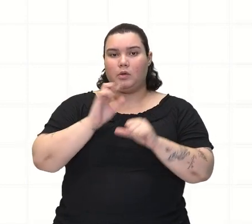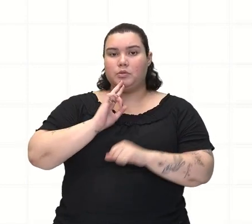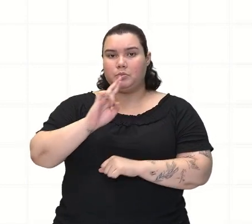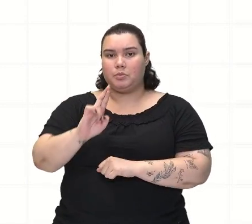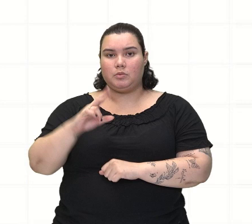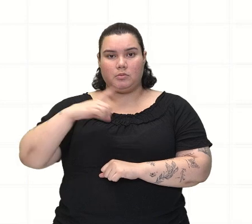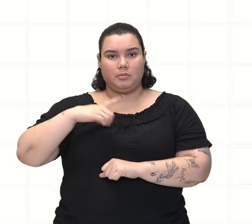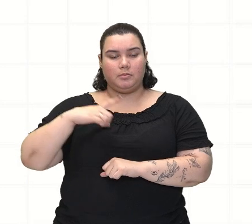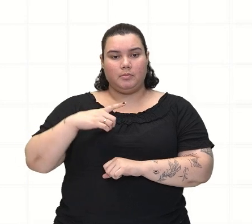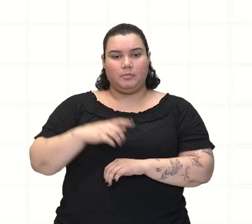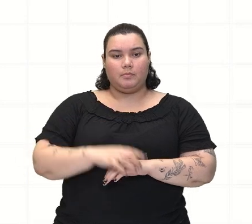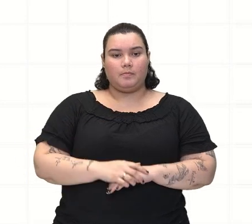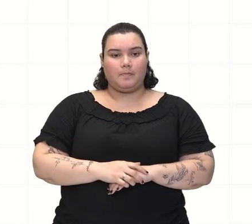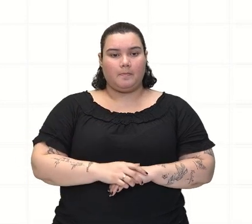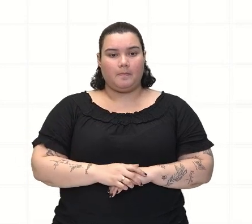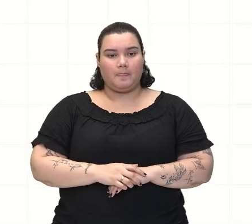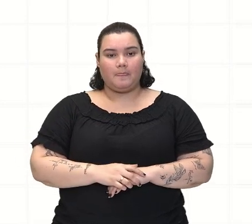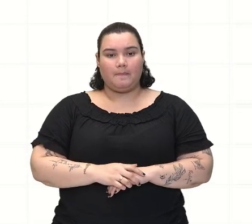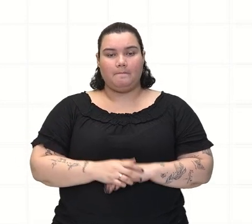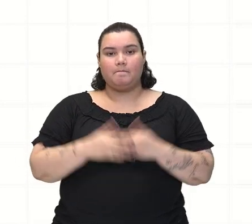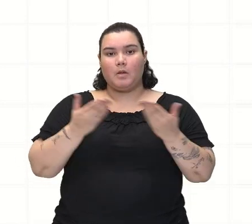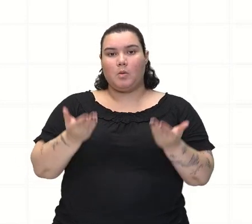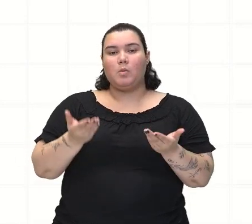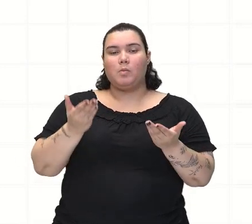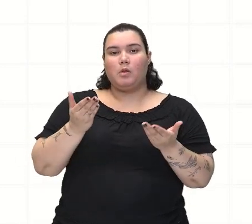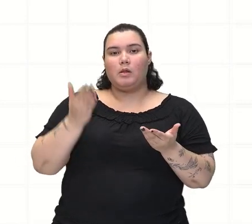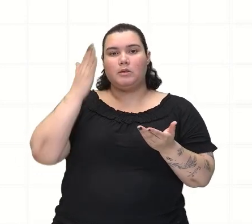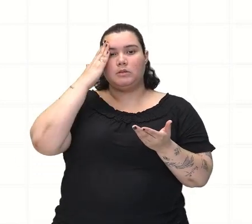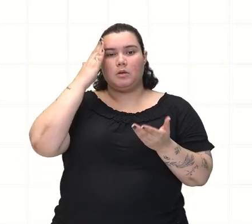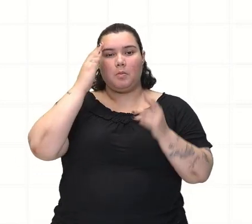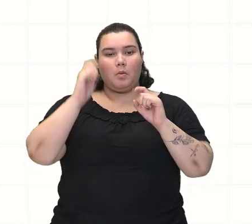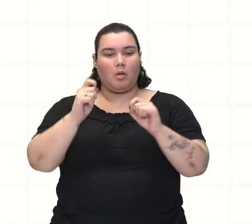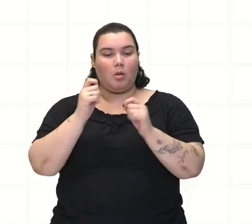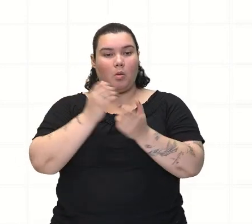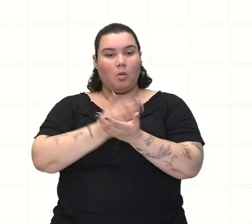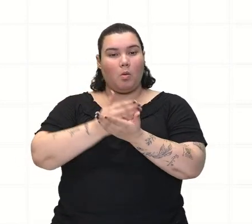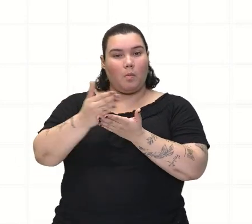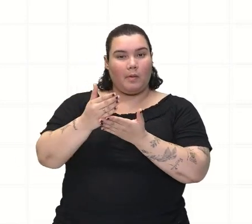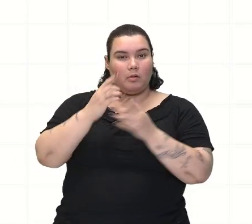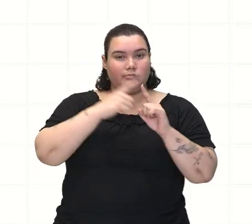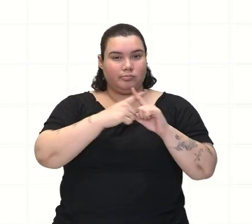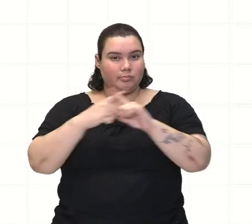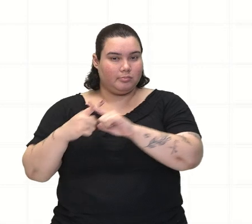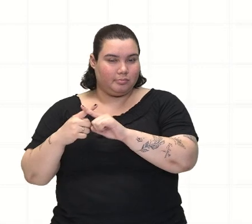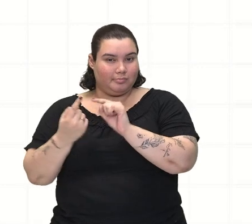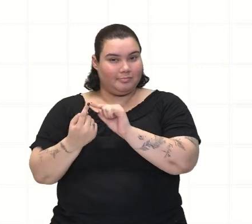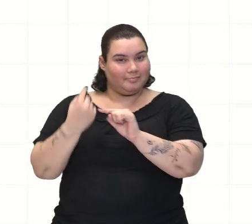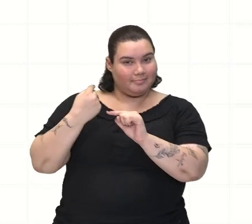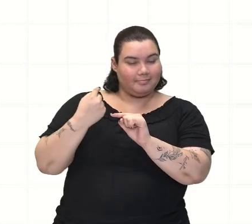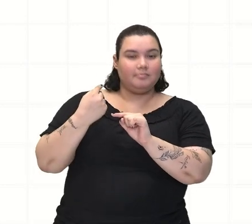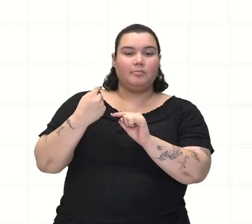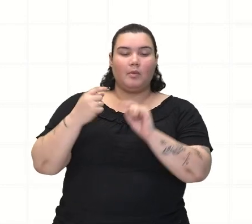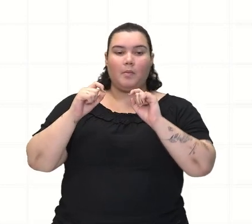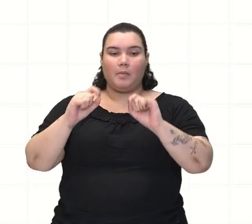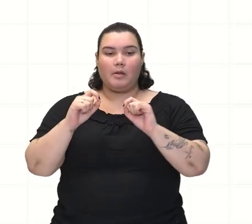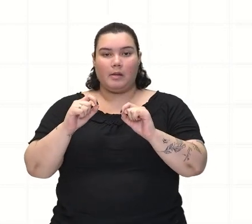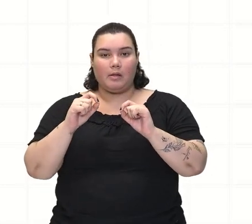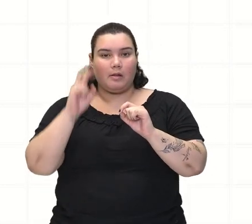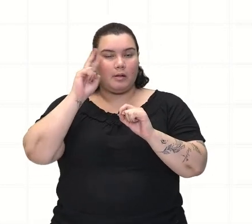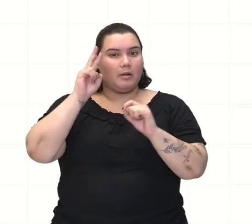beleza? Então, nós sabemos lá, desde o início da multiplicação, que quando eu